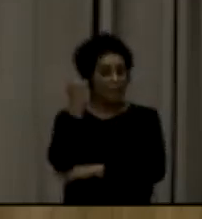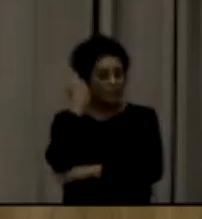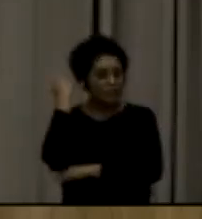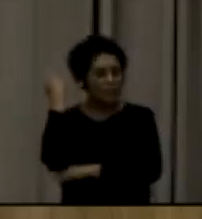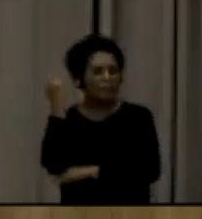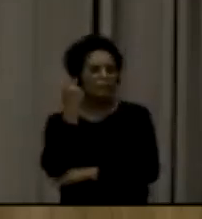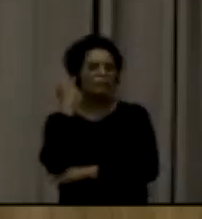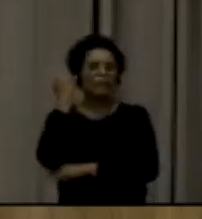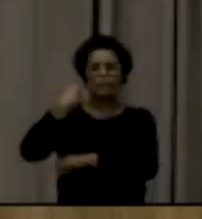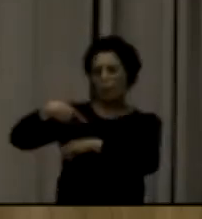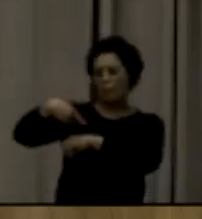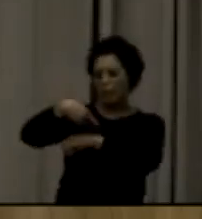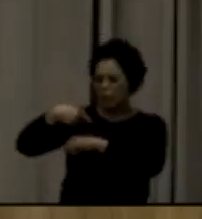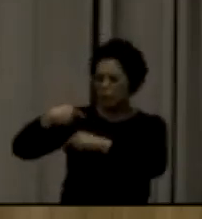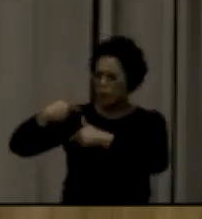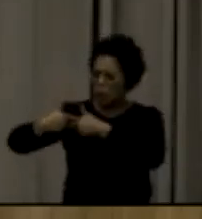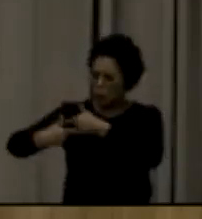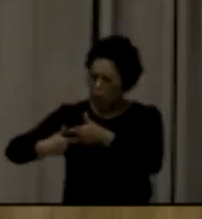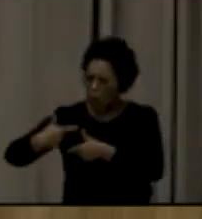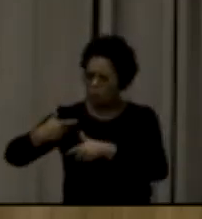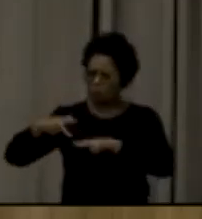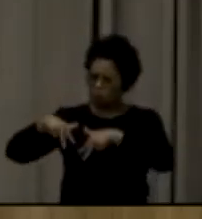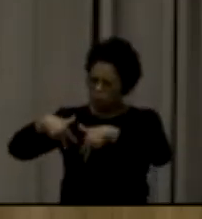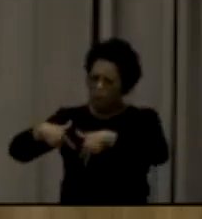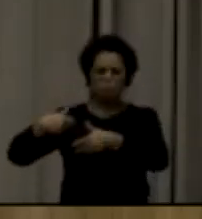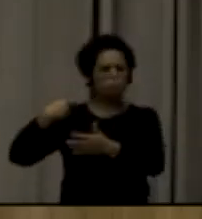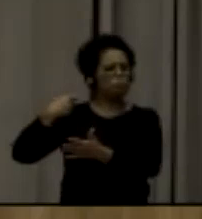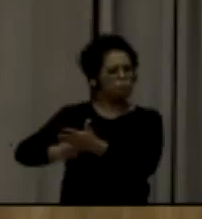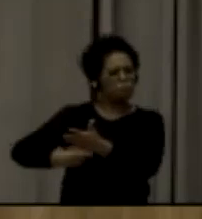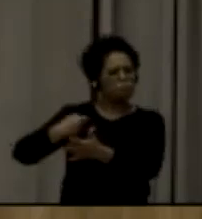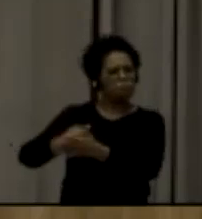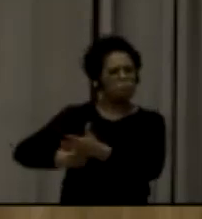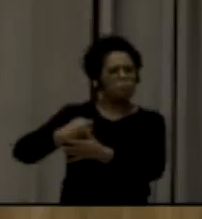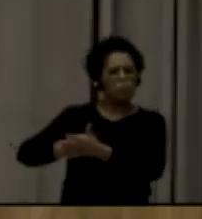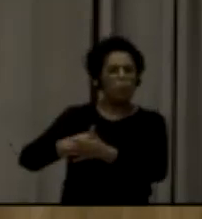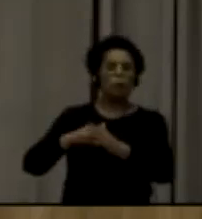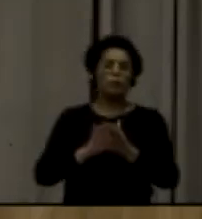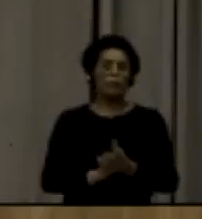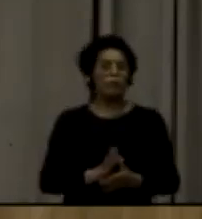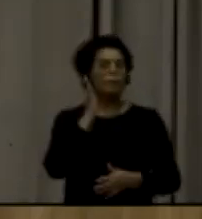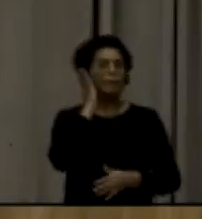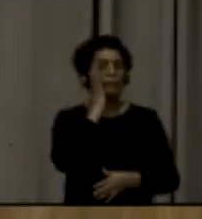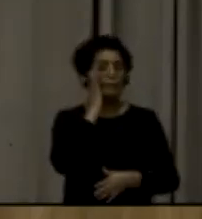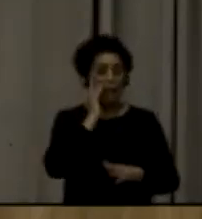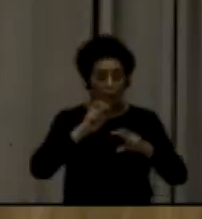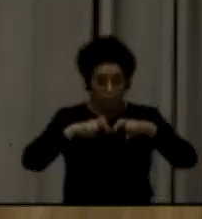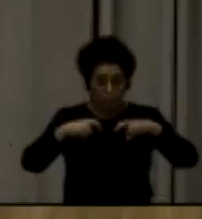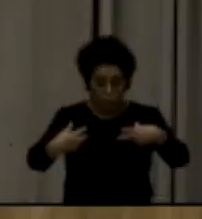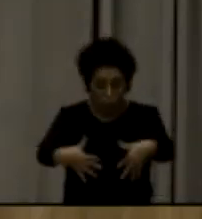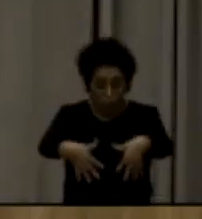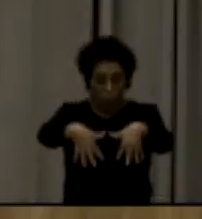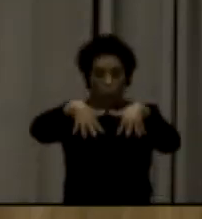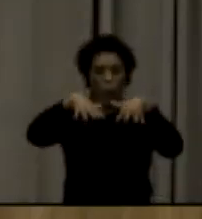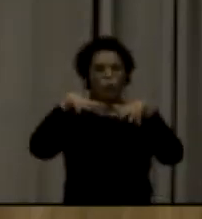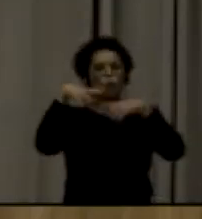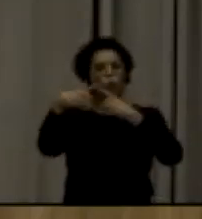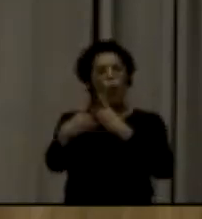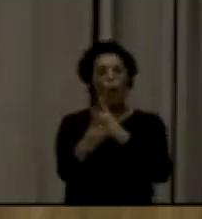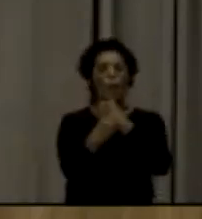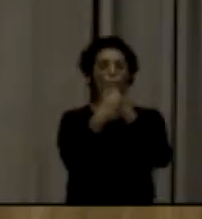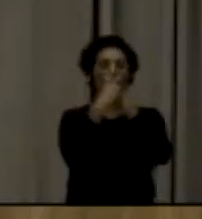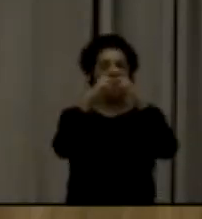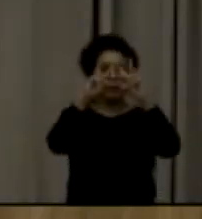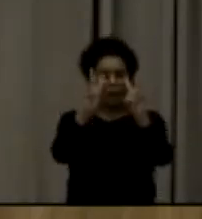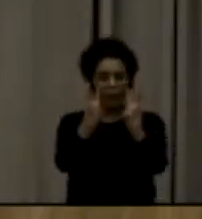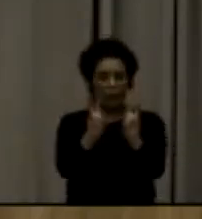em questões de luta, nós sabemos que a luta é intensa e no Congresso nós vamos encontrar um tema muito